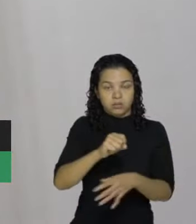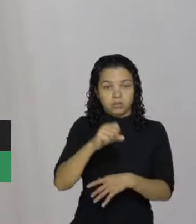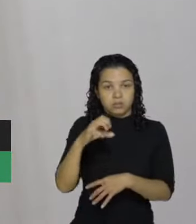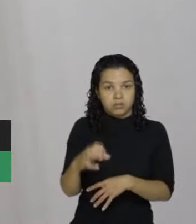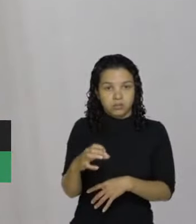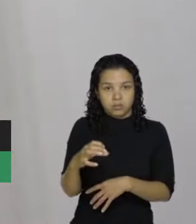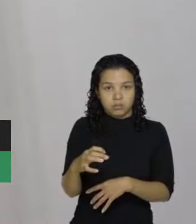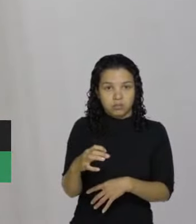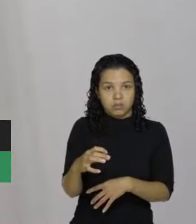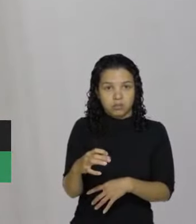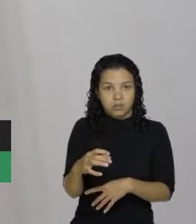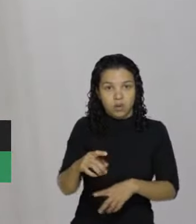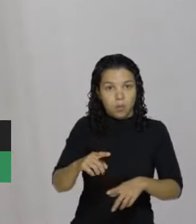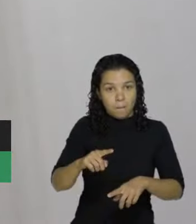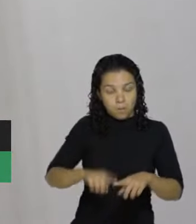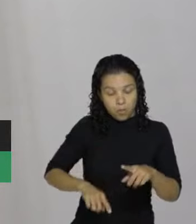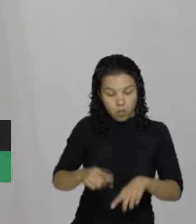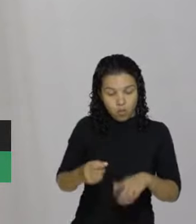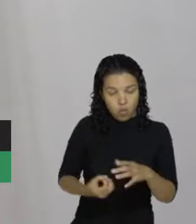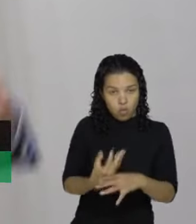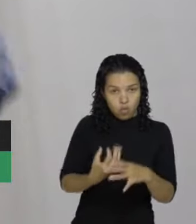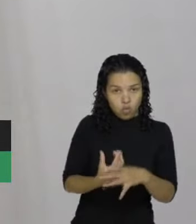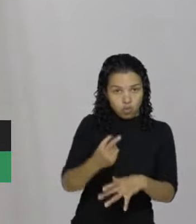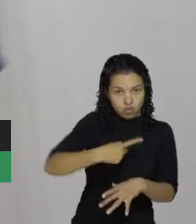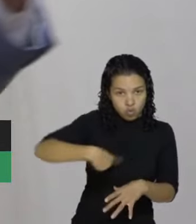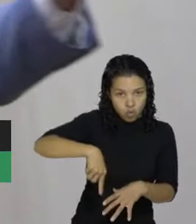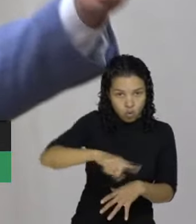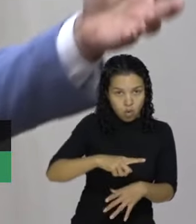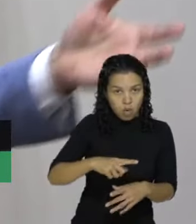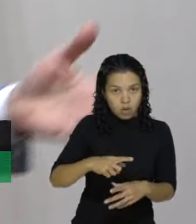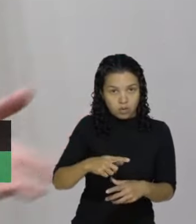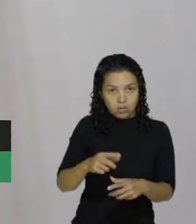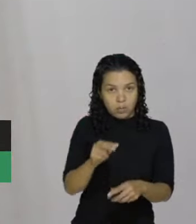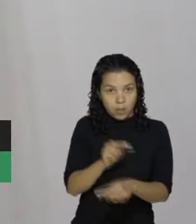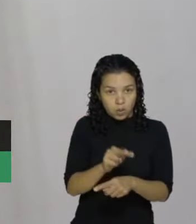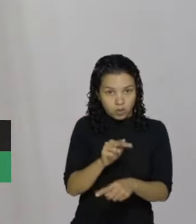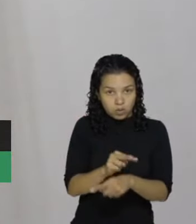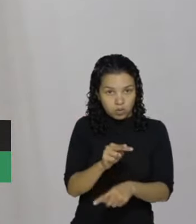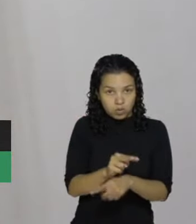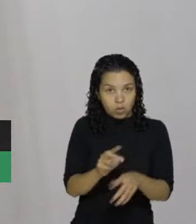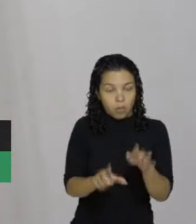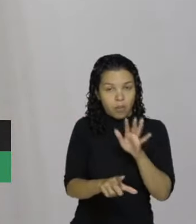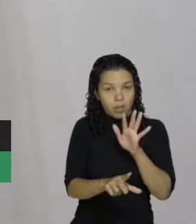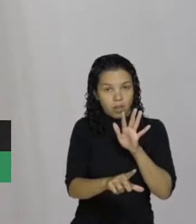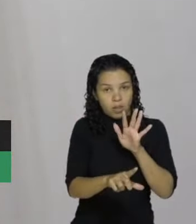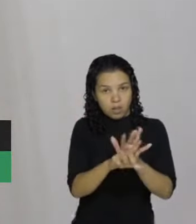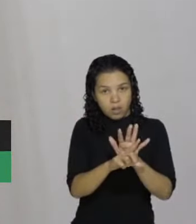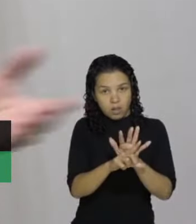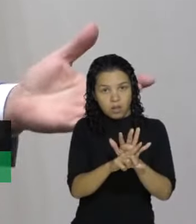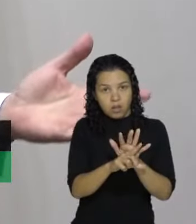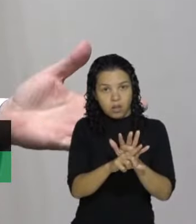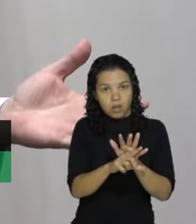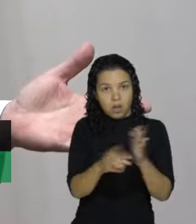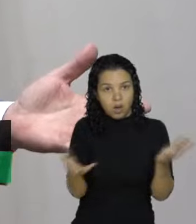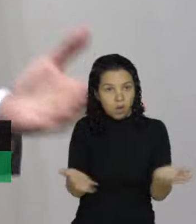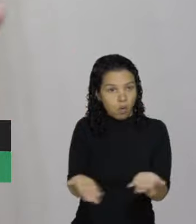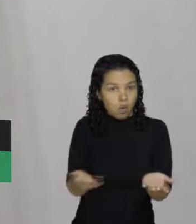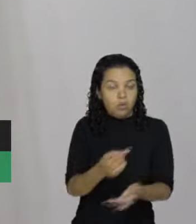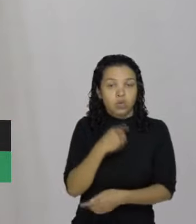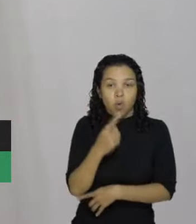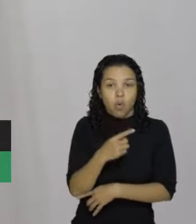o produtor nosso, que deveria estar protegido pelas nossas leis, né? Ou seja, ele agora não está